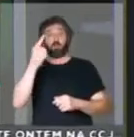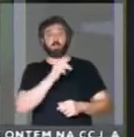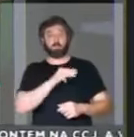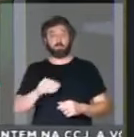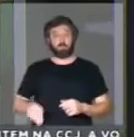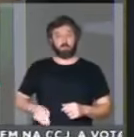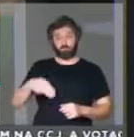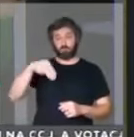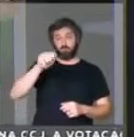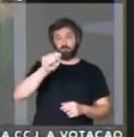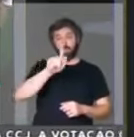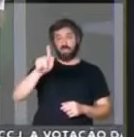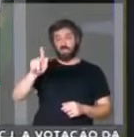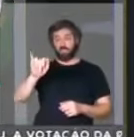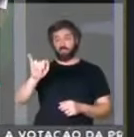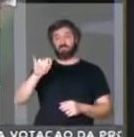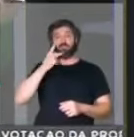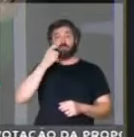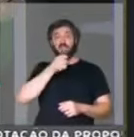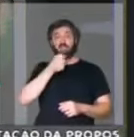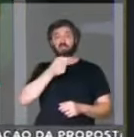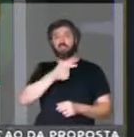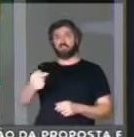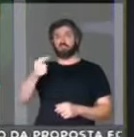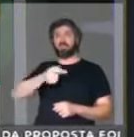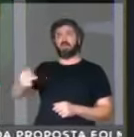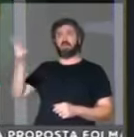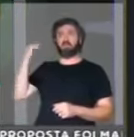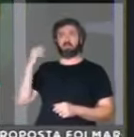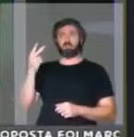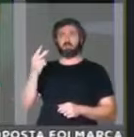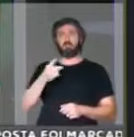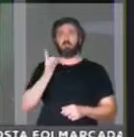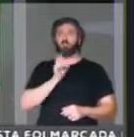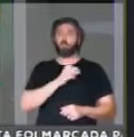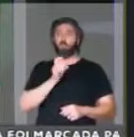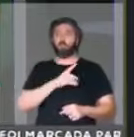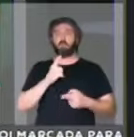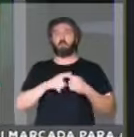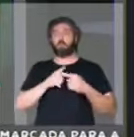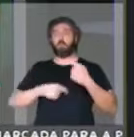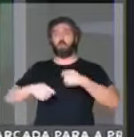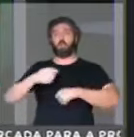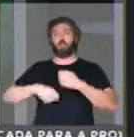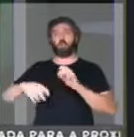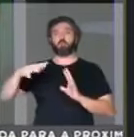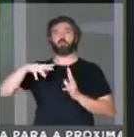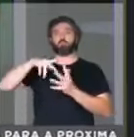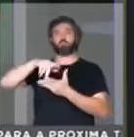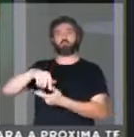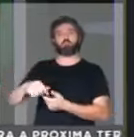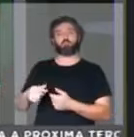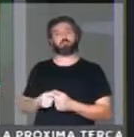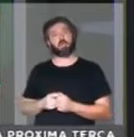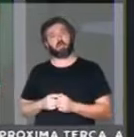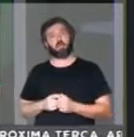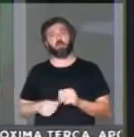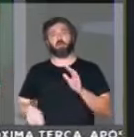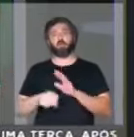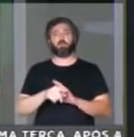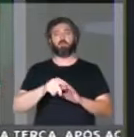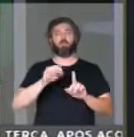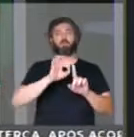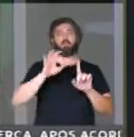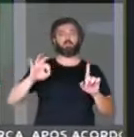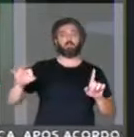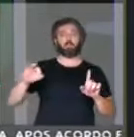blairo maggi de uma entrevista duas semanas dizendo que teme pelo comércio internacional dos nossos grãos